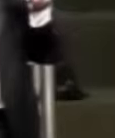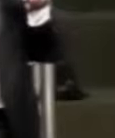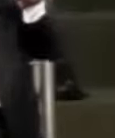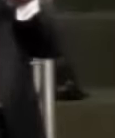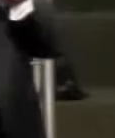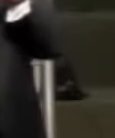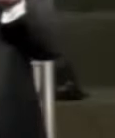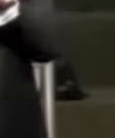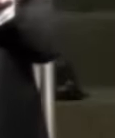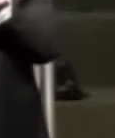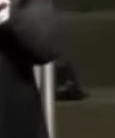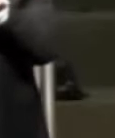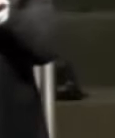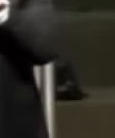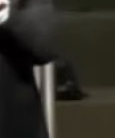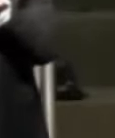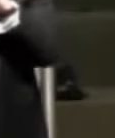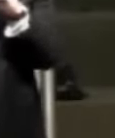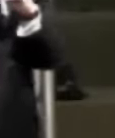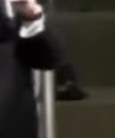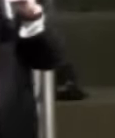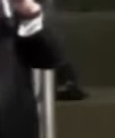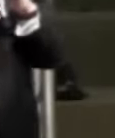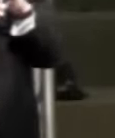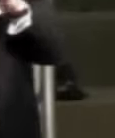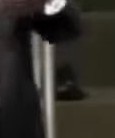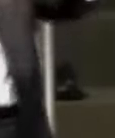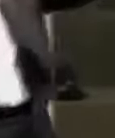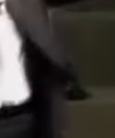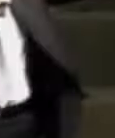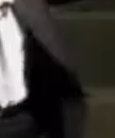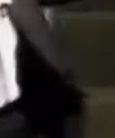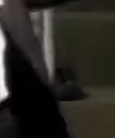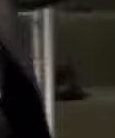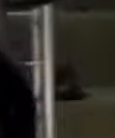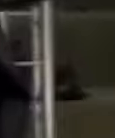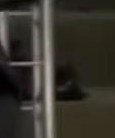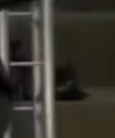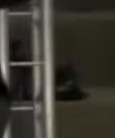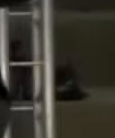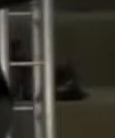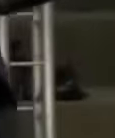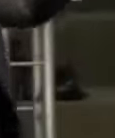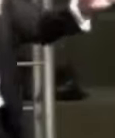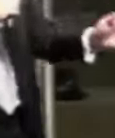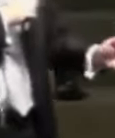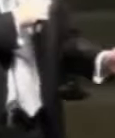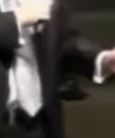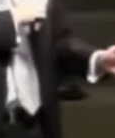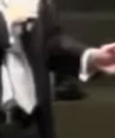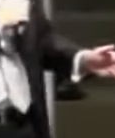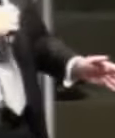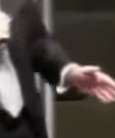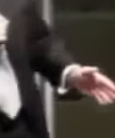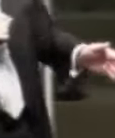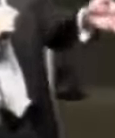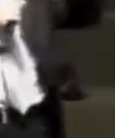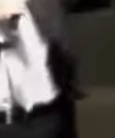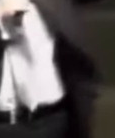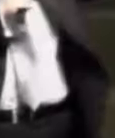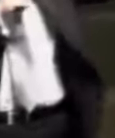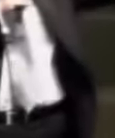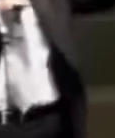para a glória do Senhor entende o eu estou falando eu não sei qual é o teu dom mas esse Senhor eu